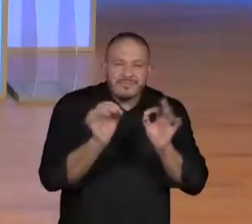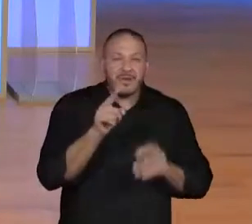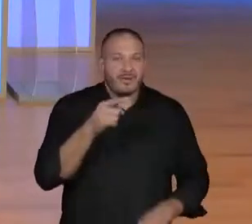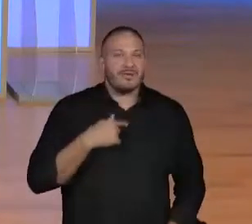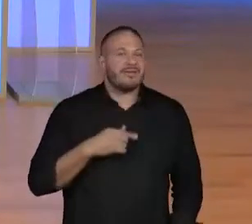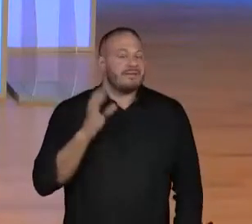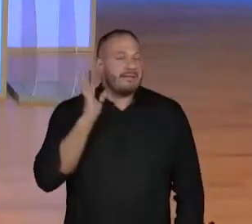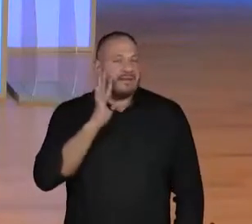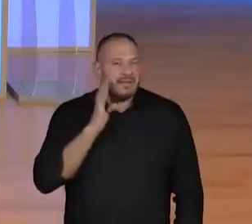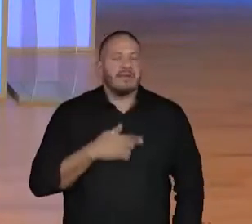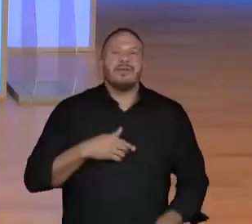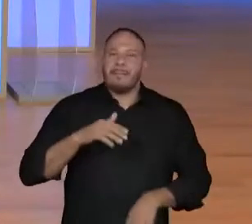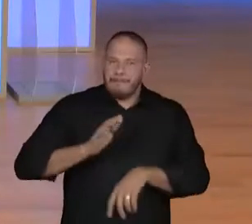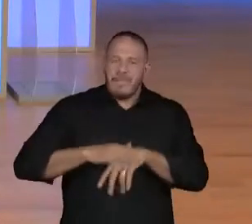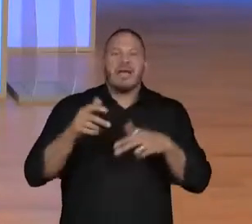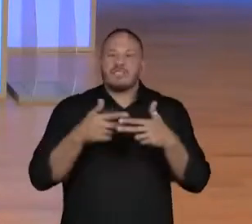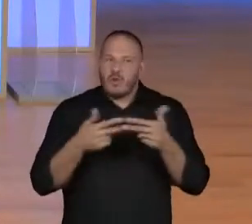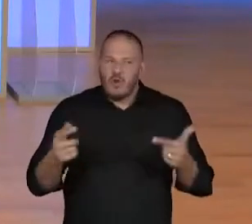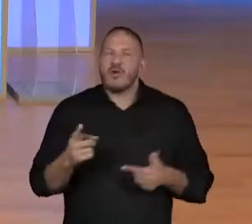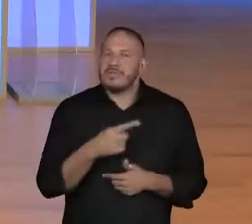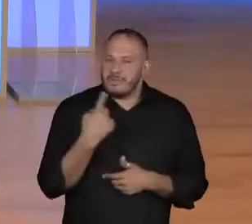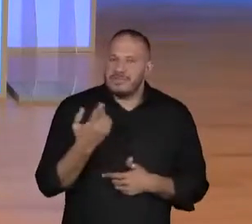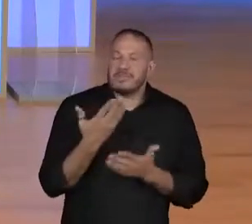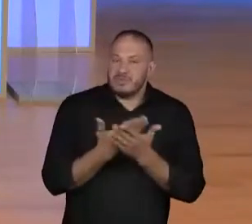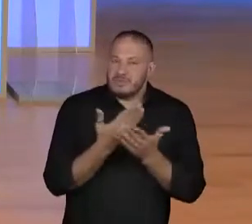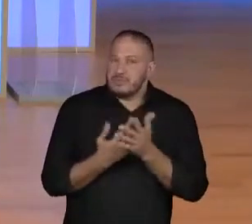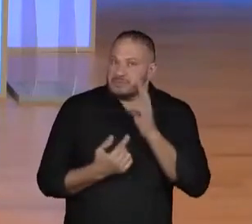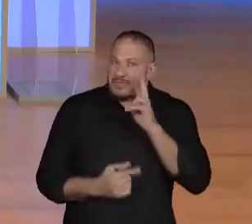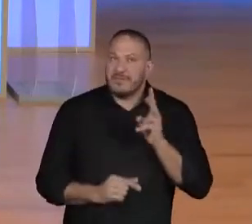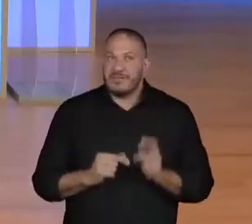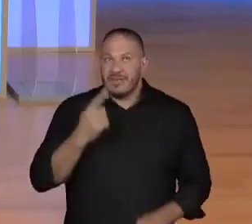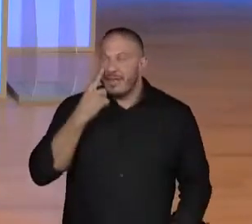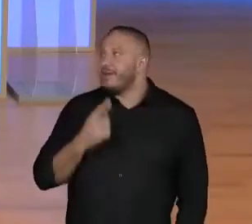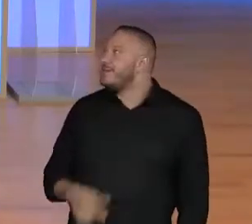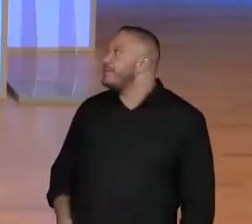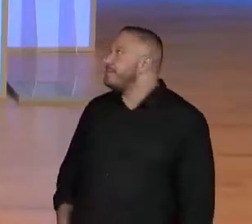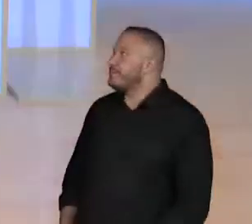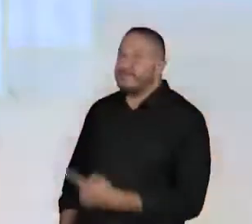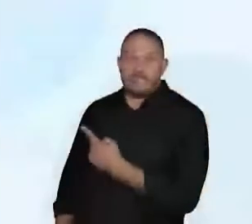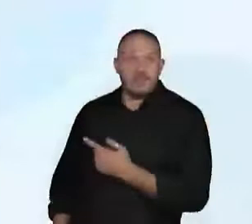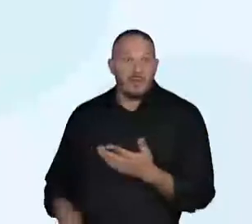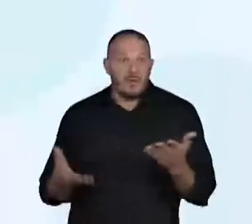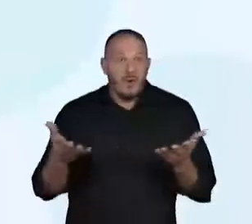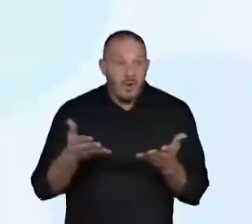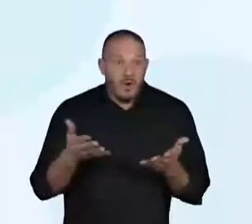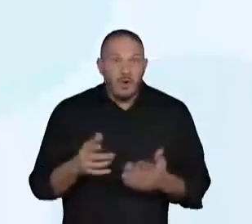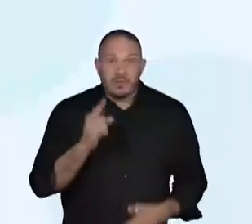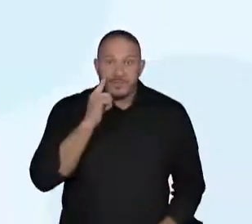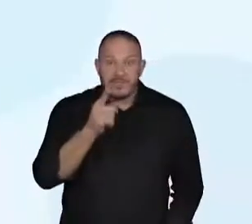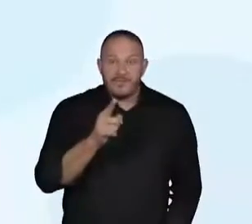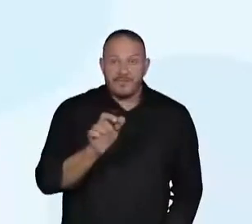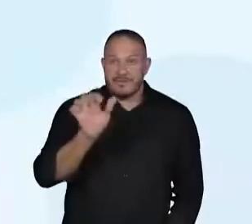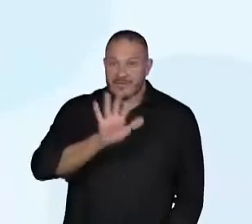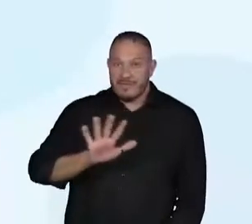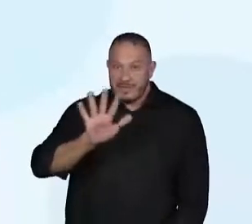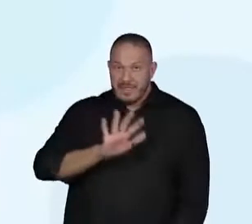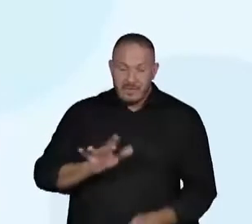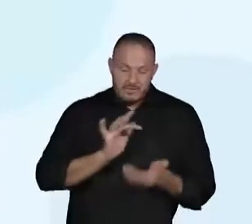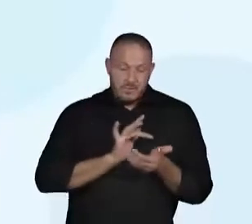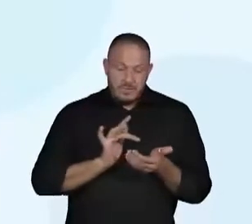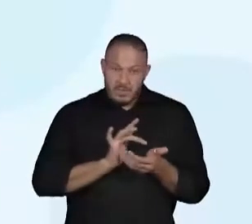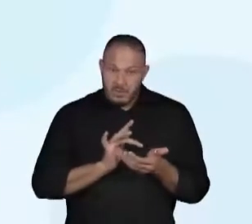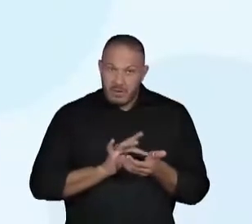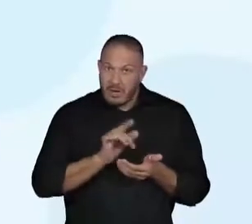Não, tem mais coisa para a gente estudar sobre pixels. Olha lá. Então, hoje, aí, na telinha do celular de vocês,